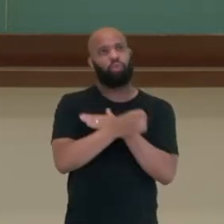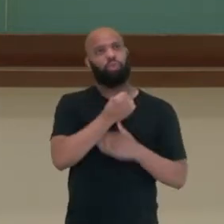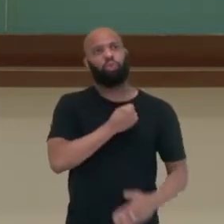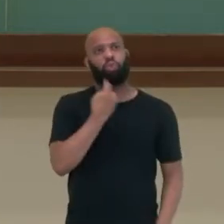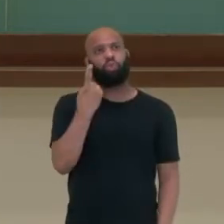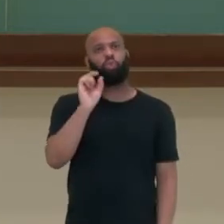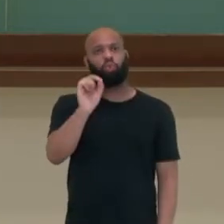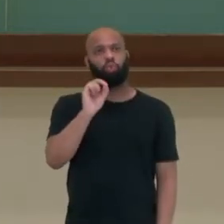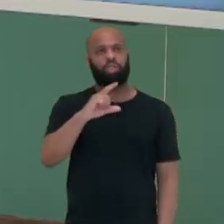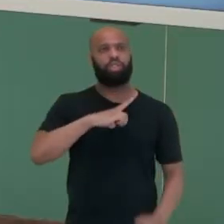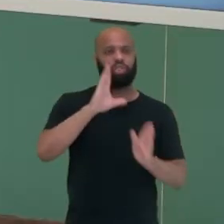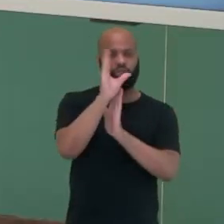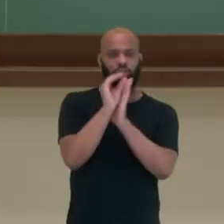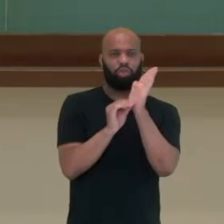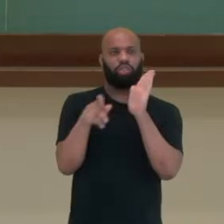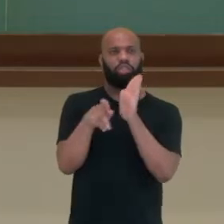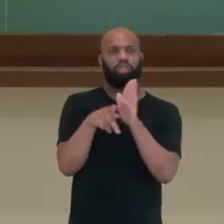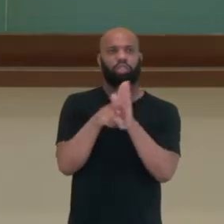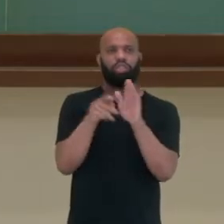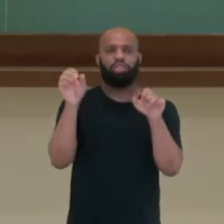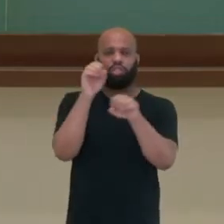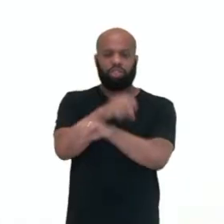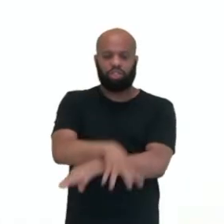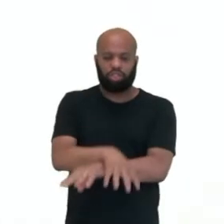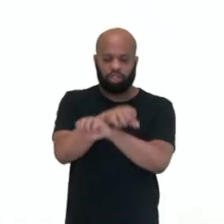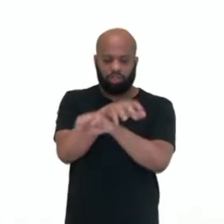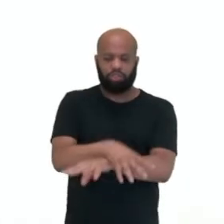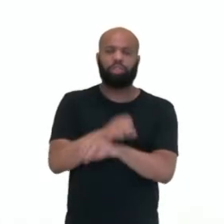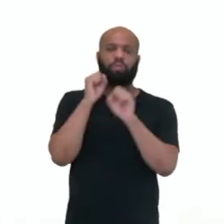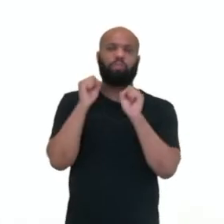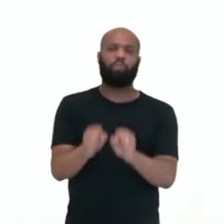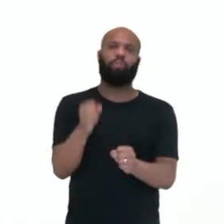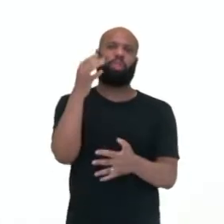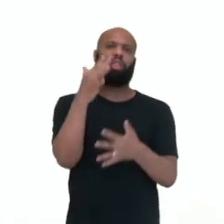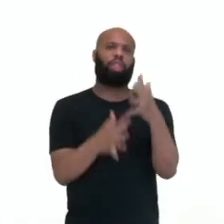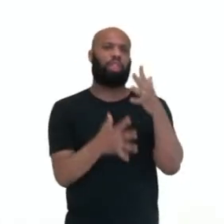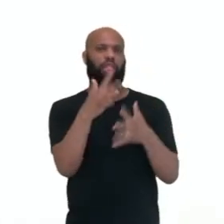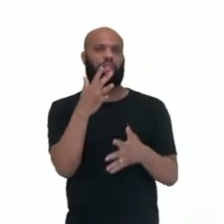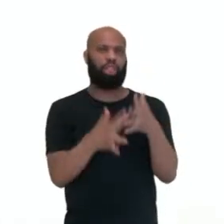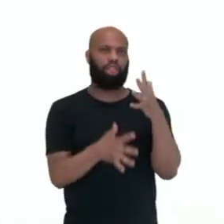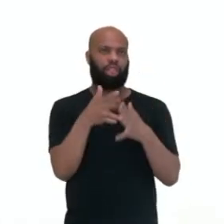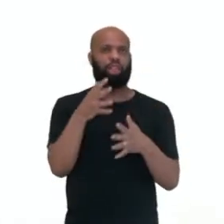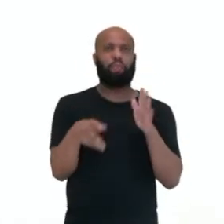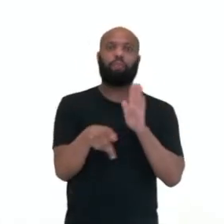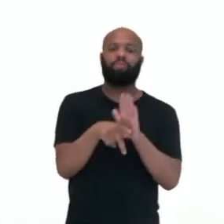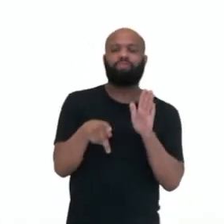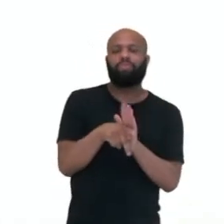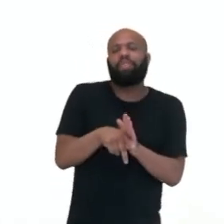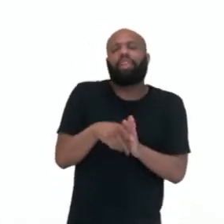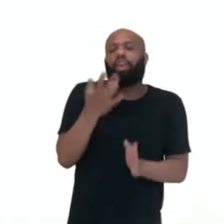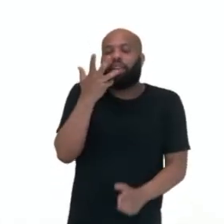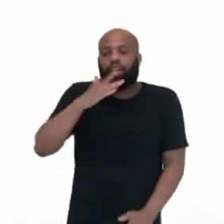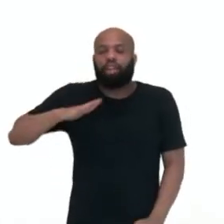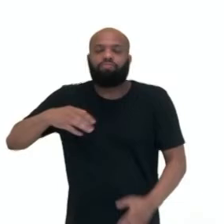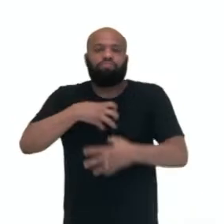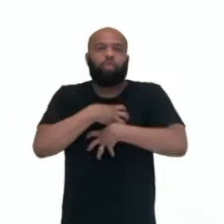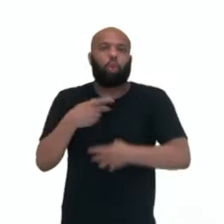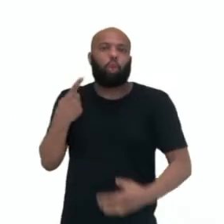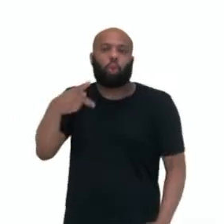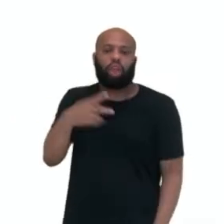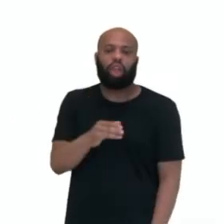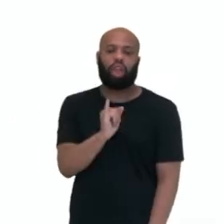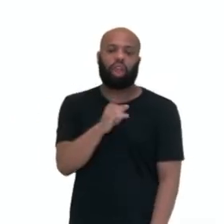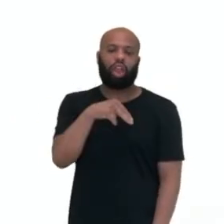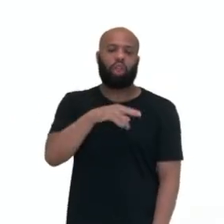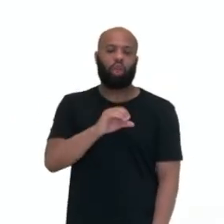fala que os conteúdos da mídia podem ferir a inocência, a fantasia, a autoestima. Então tem que tomar cuidado.